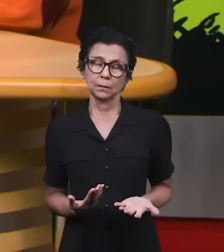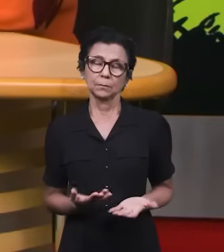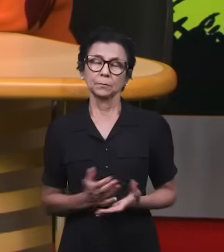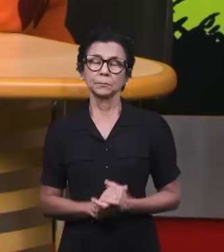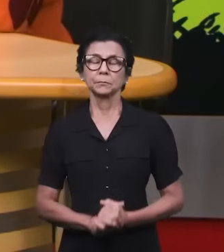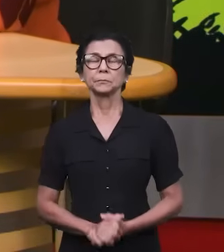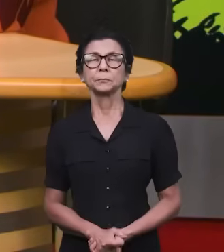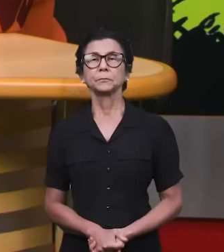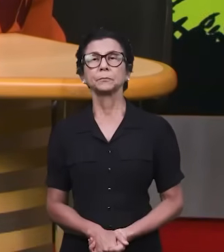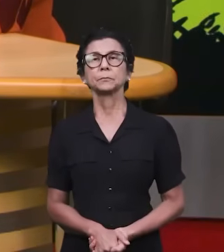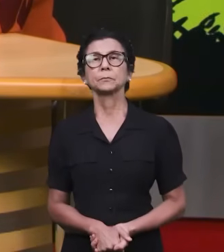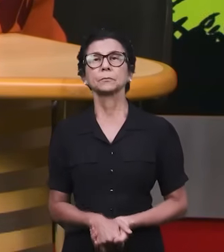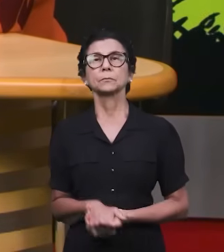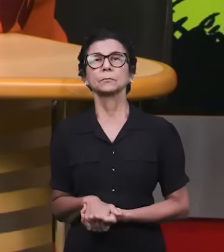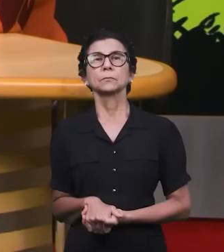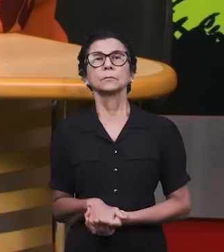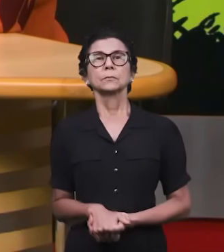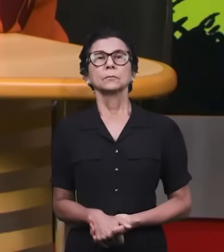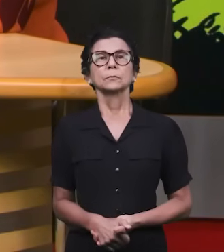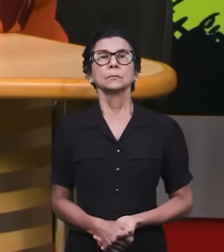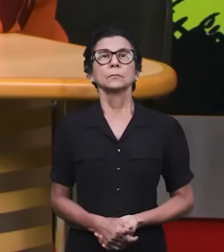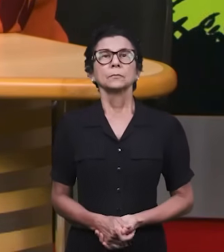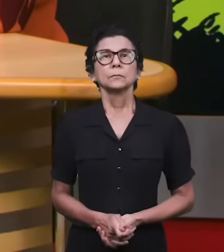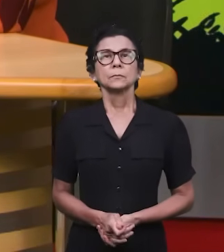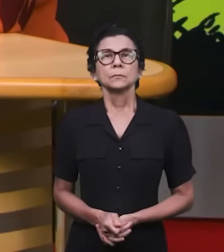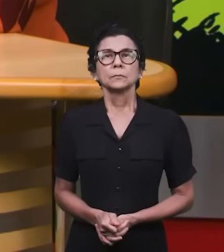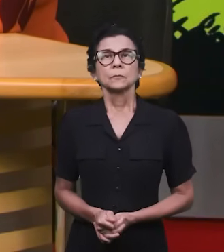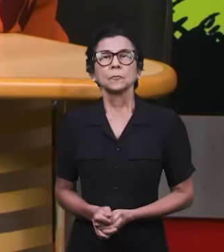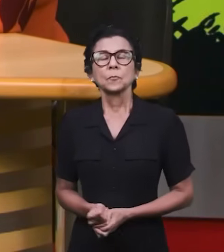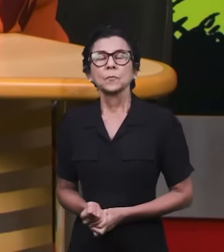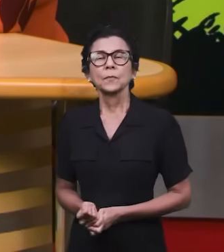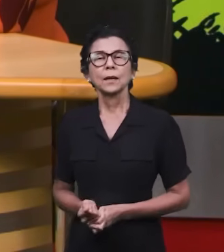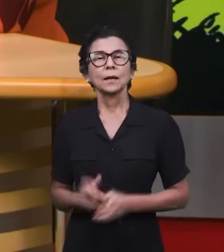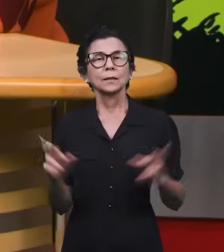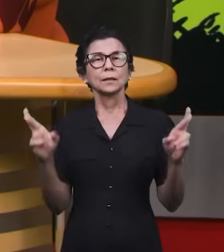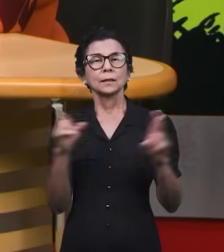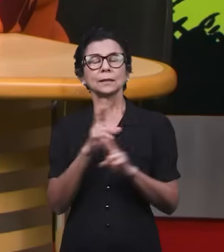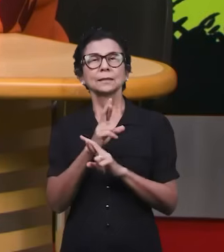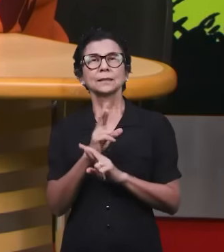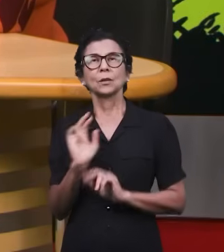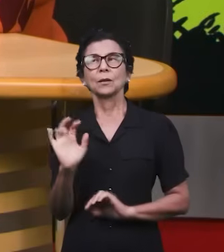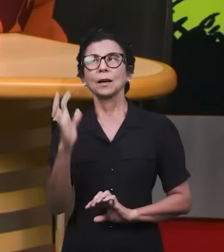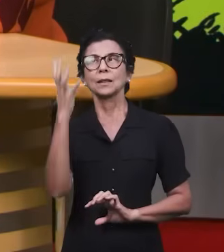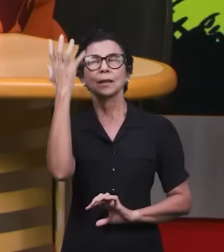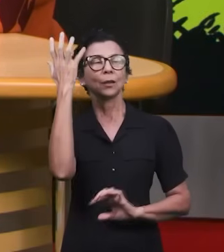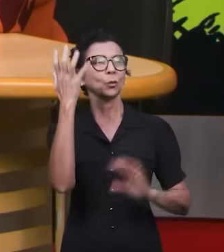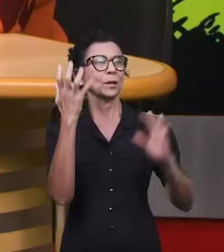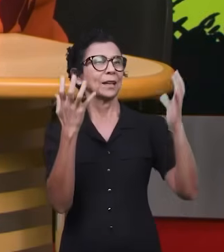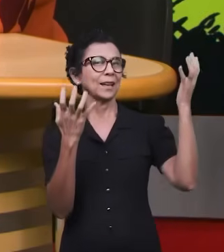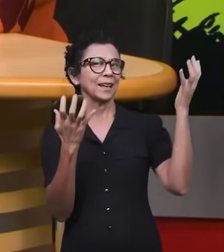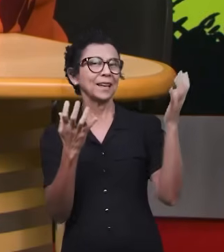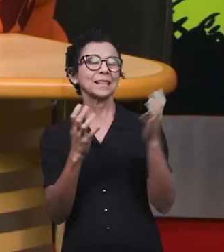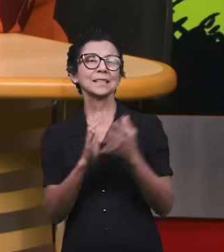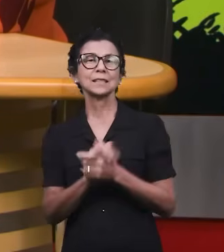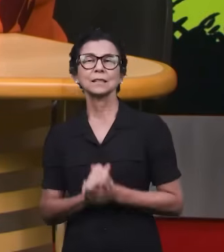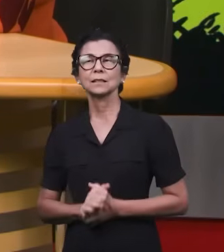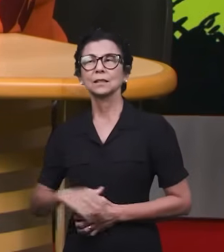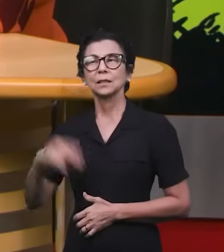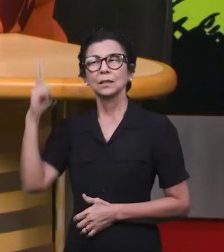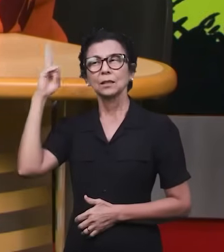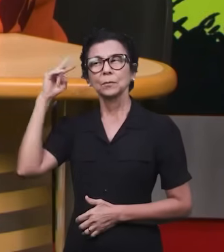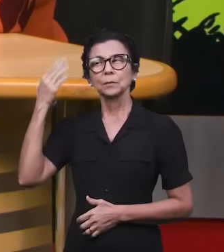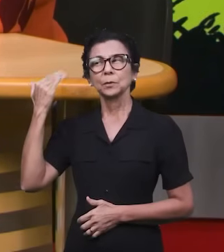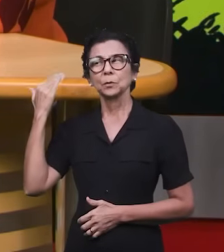Importante quando você traz, Vanessa, o banho da natureza, porque eu me lembrei dos primeiros programas que o pastor Jodeti gravou